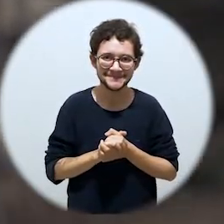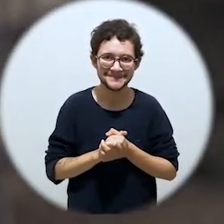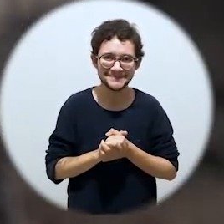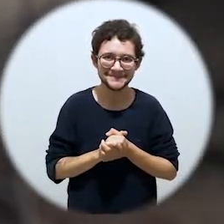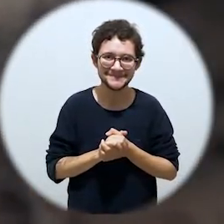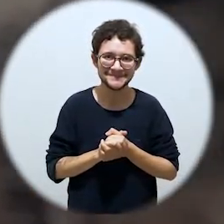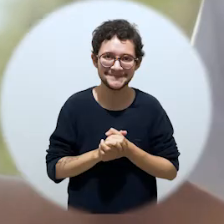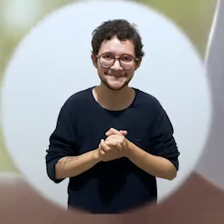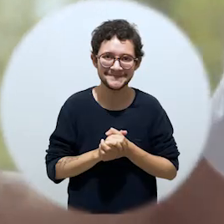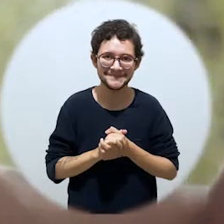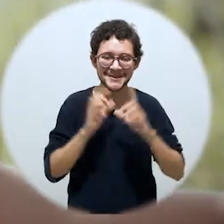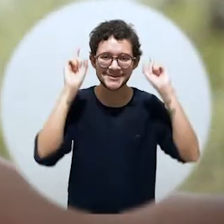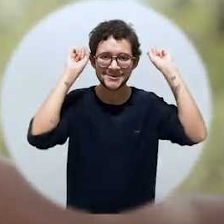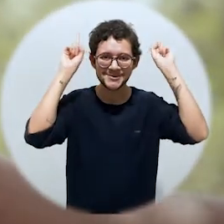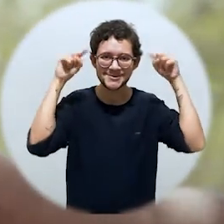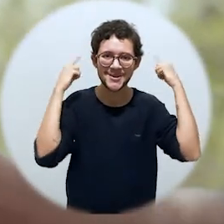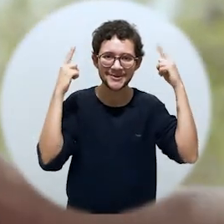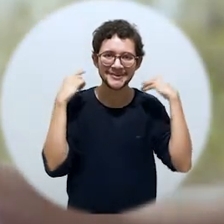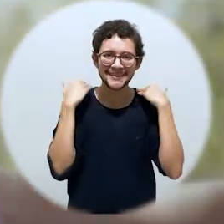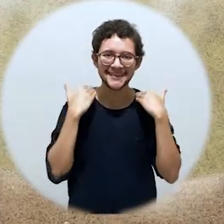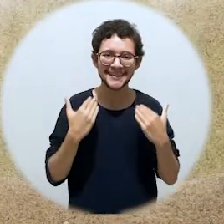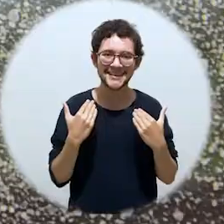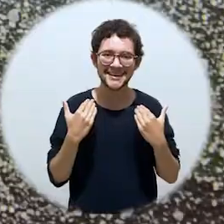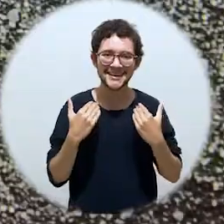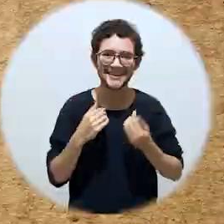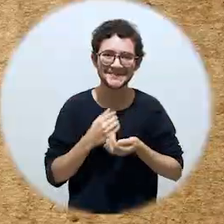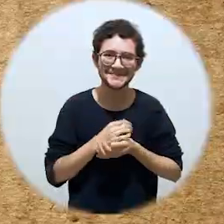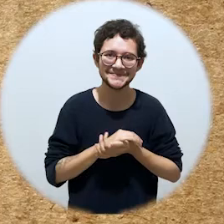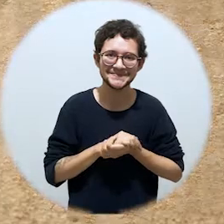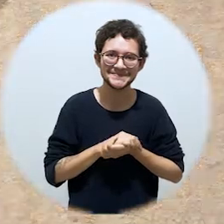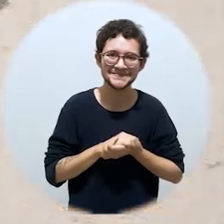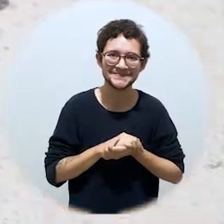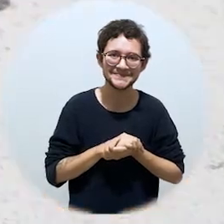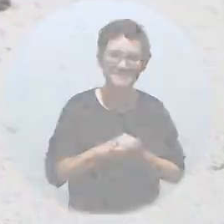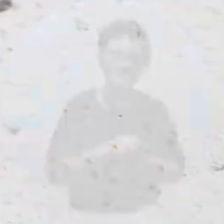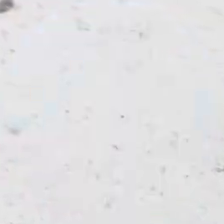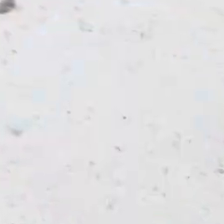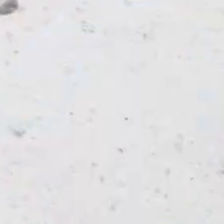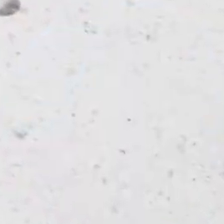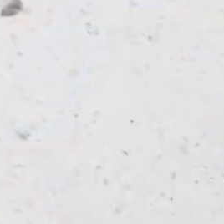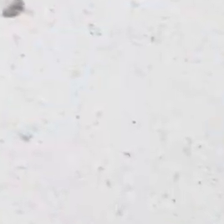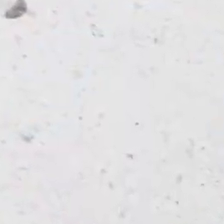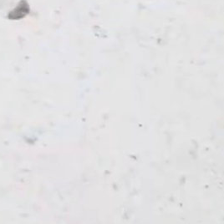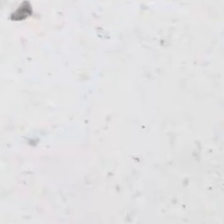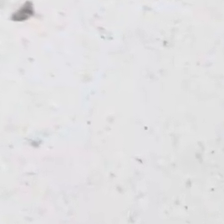por você. Isolda!